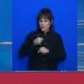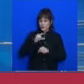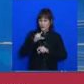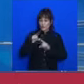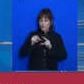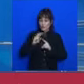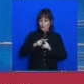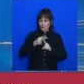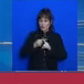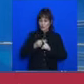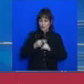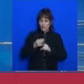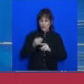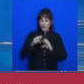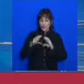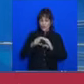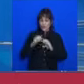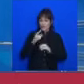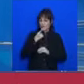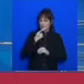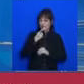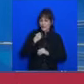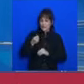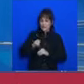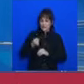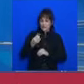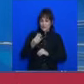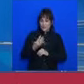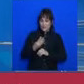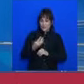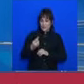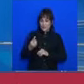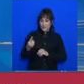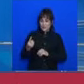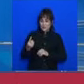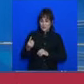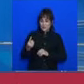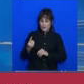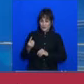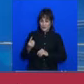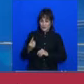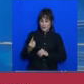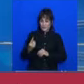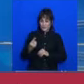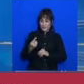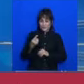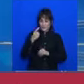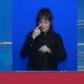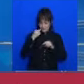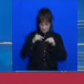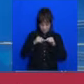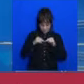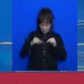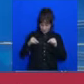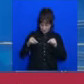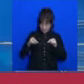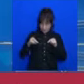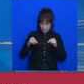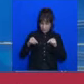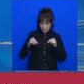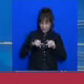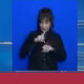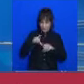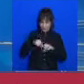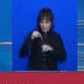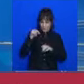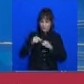da dupla Sena. Bola vermelha, 41. Bola vermelha, número 41. Hora de conferir os números